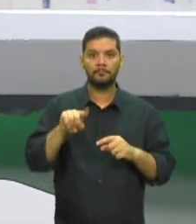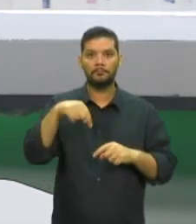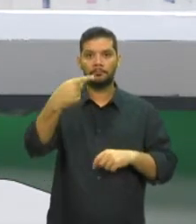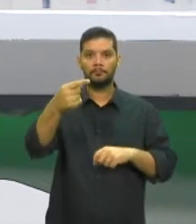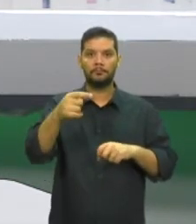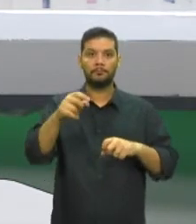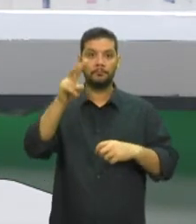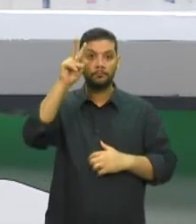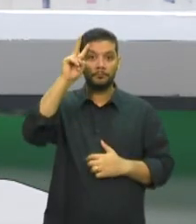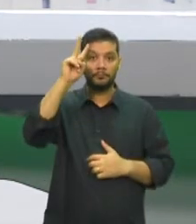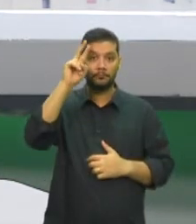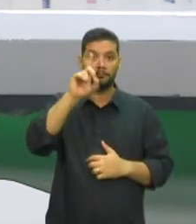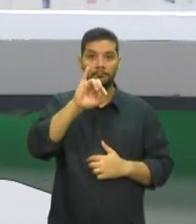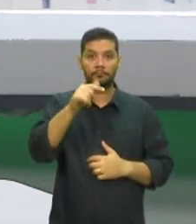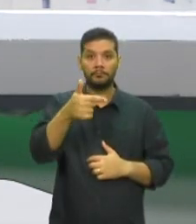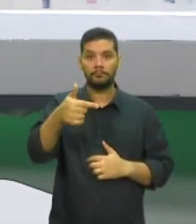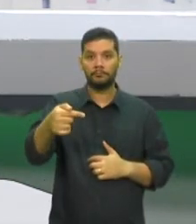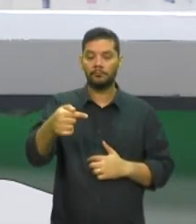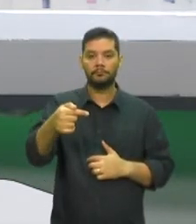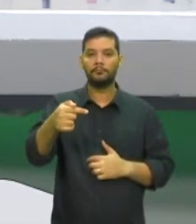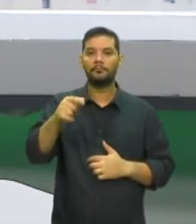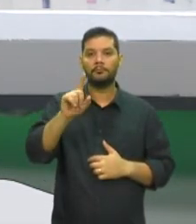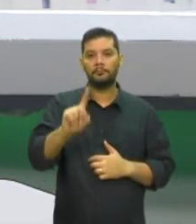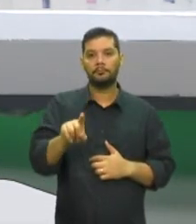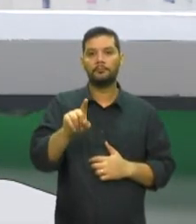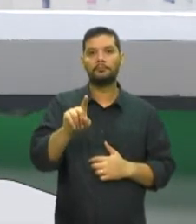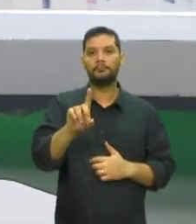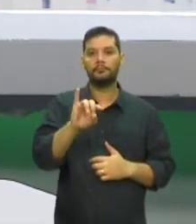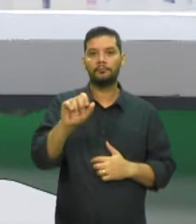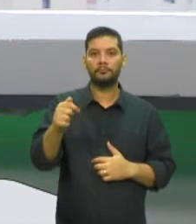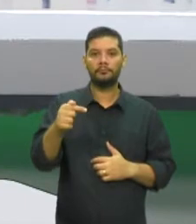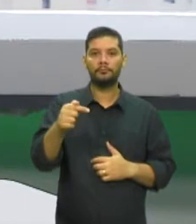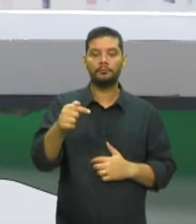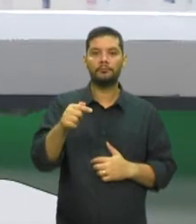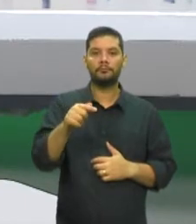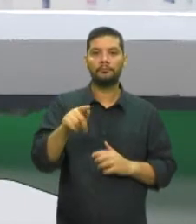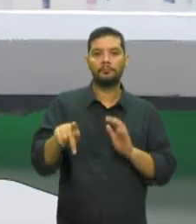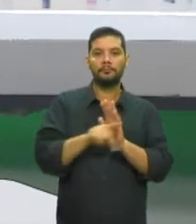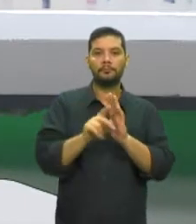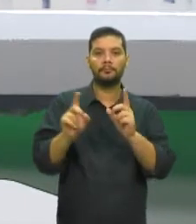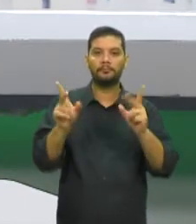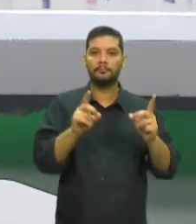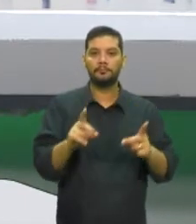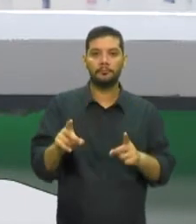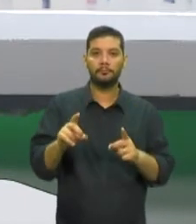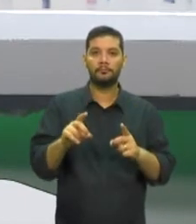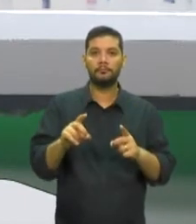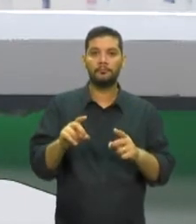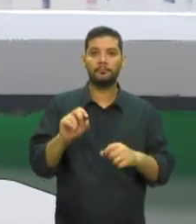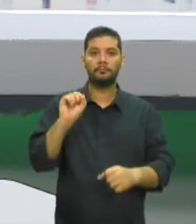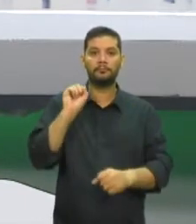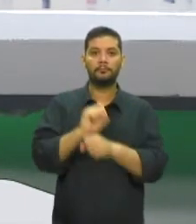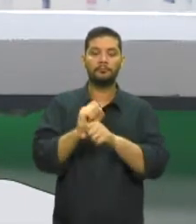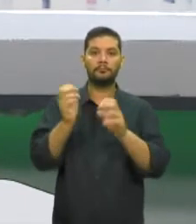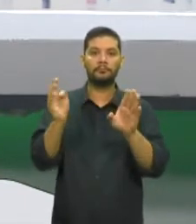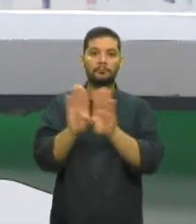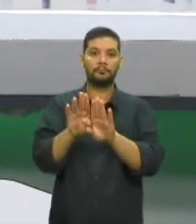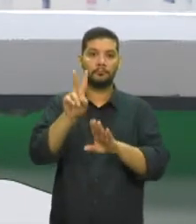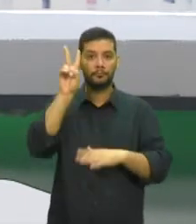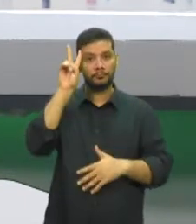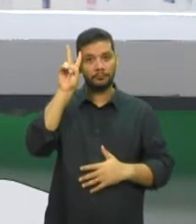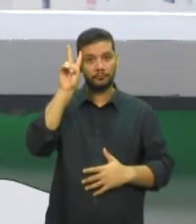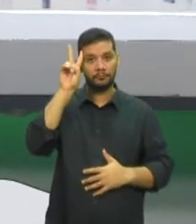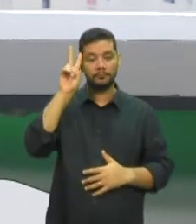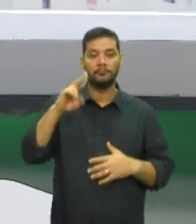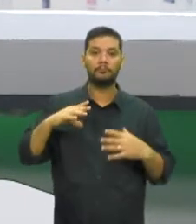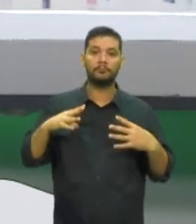segunda-feira, dia 27, dia do comerciário. De acordo com o Sindilojas, todo o comércio estará fechado, ou seja, deixarão